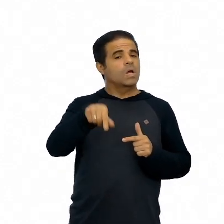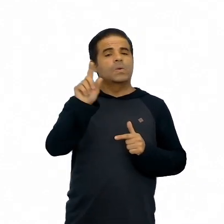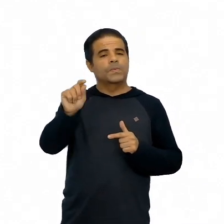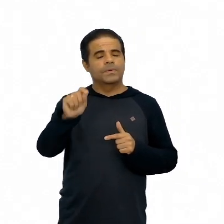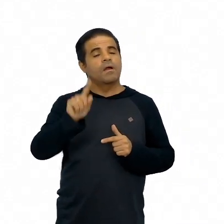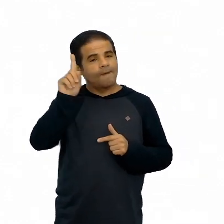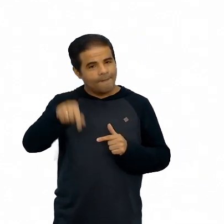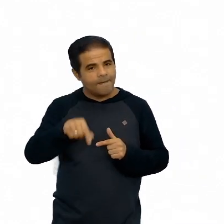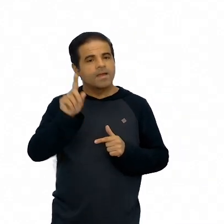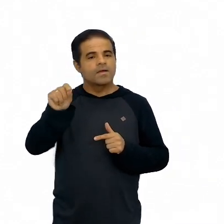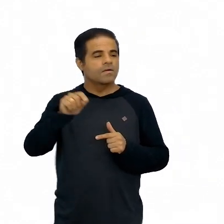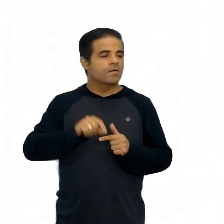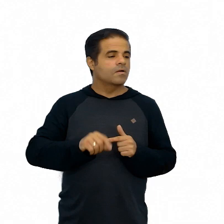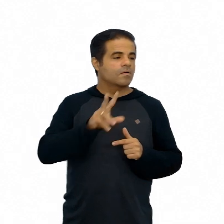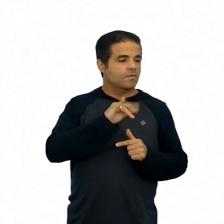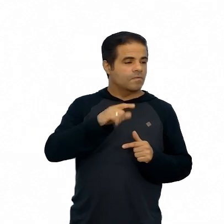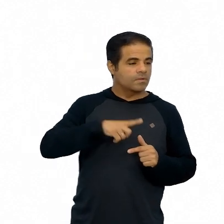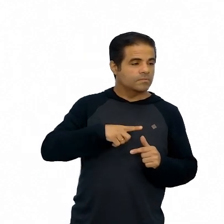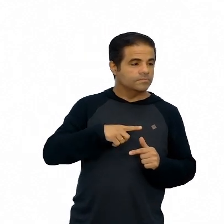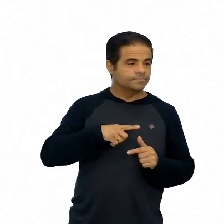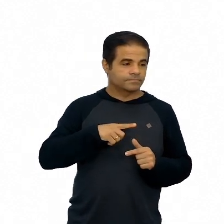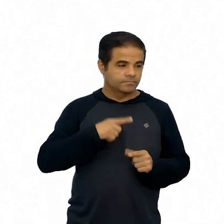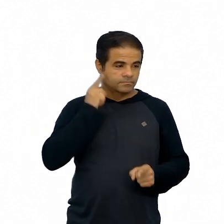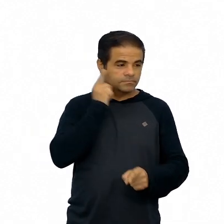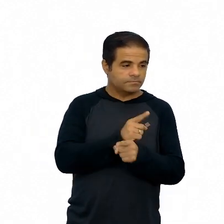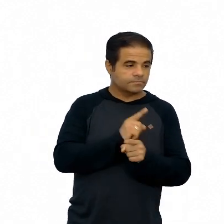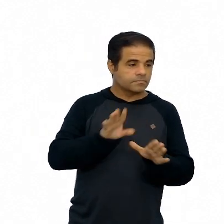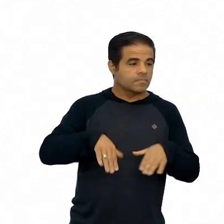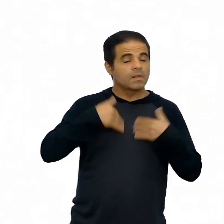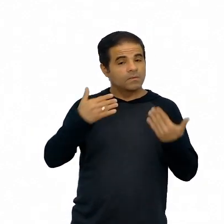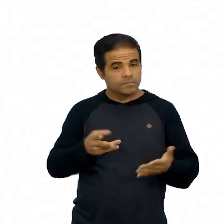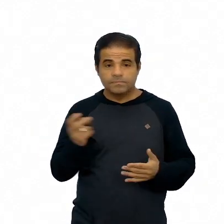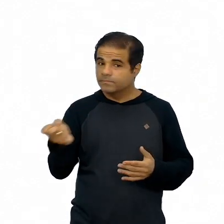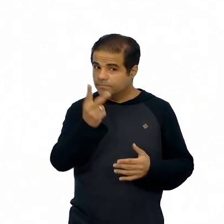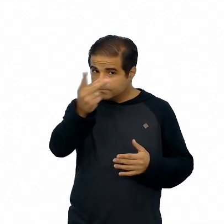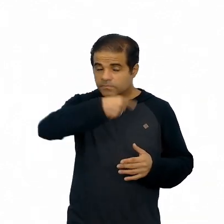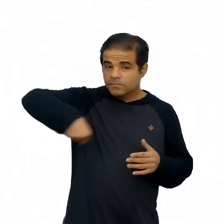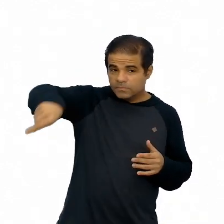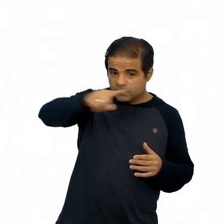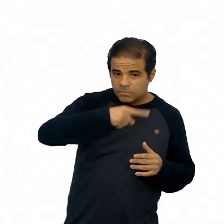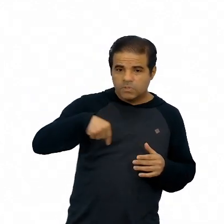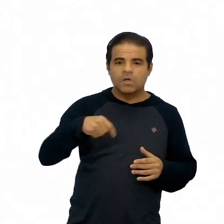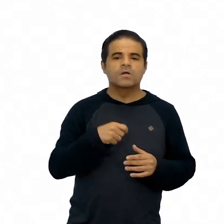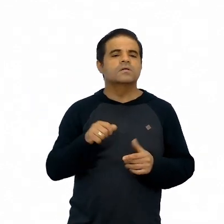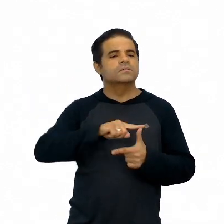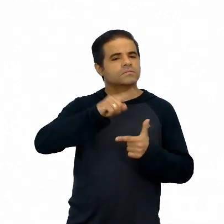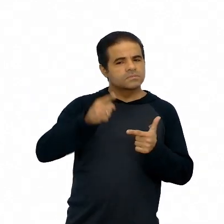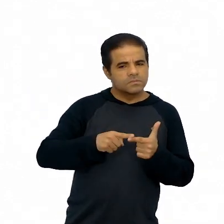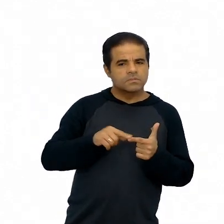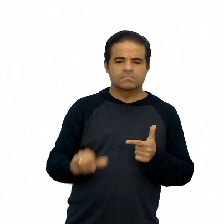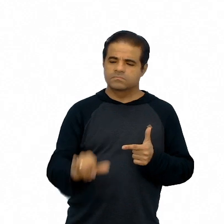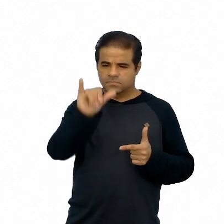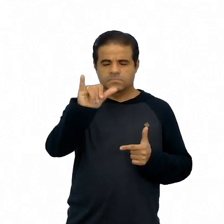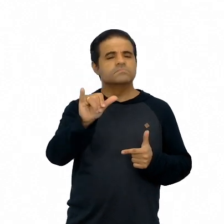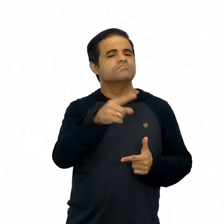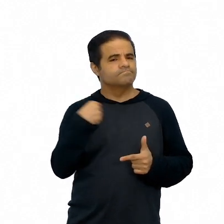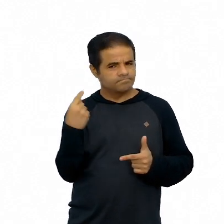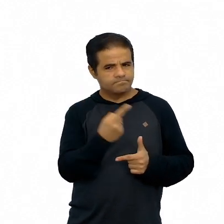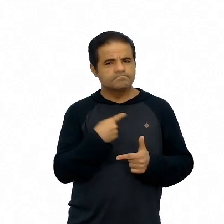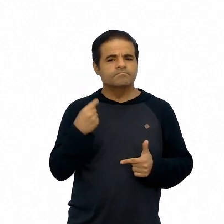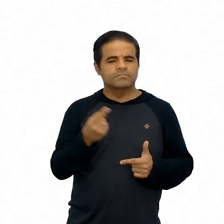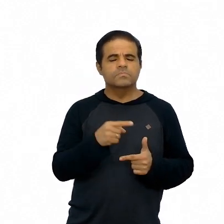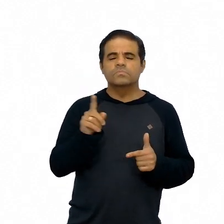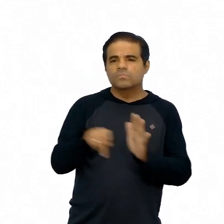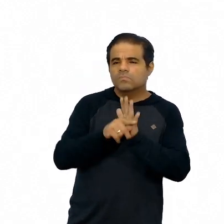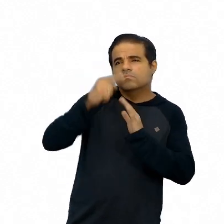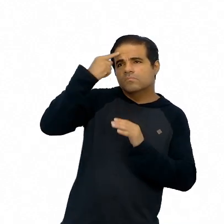vai ser o quê? Vai tentar descobrir qual que é o valor para nós desse ângulo y aí para a gente. Então, olha só,